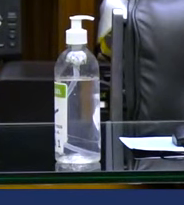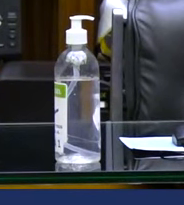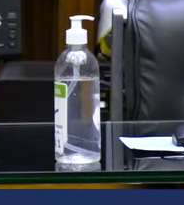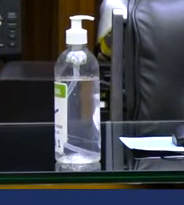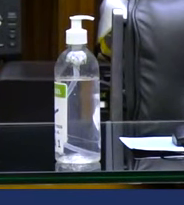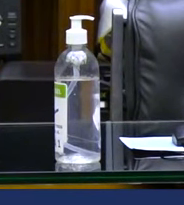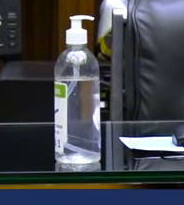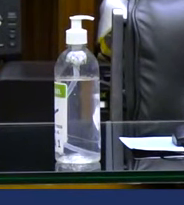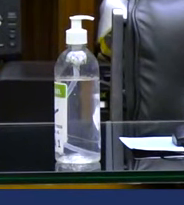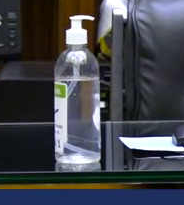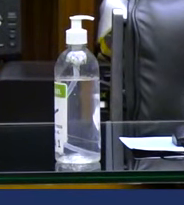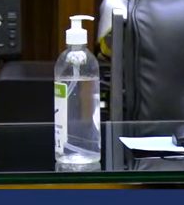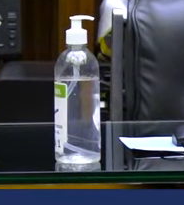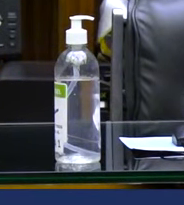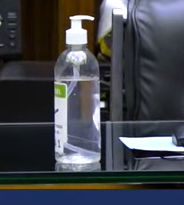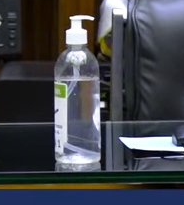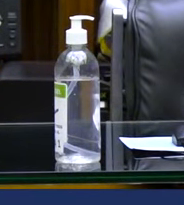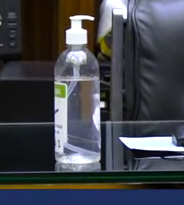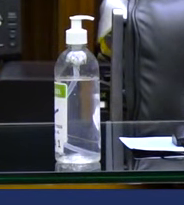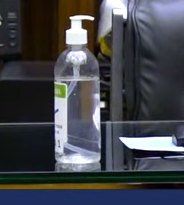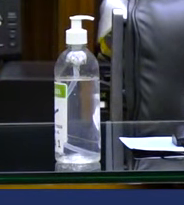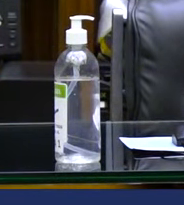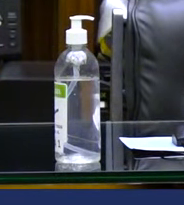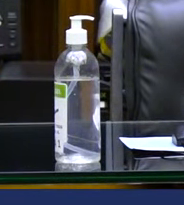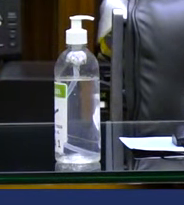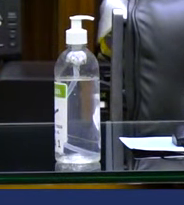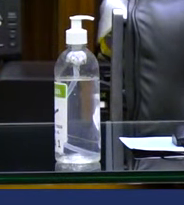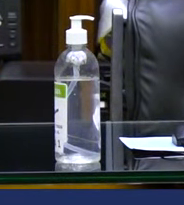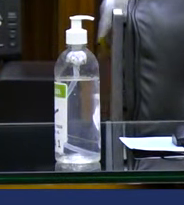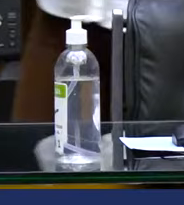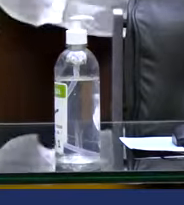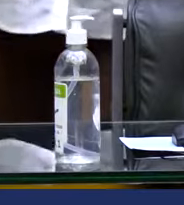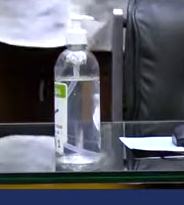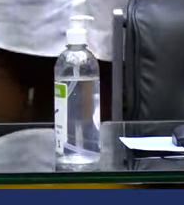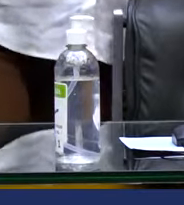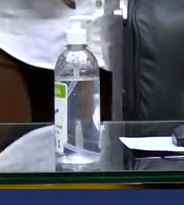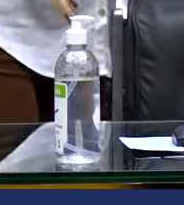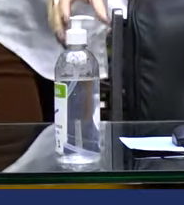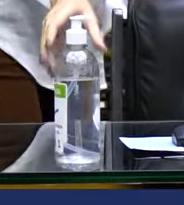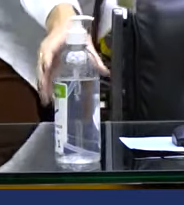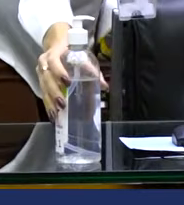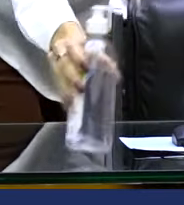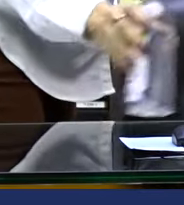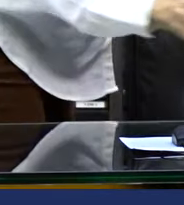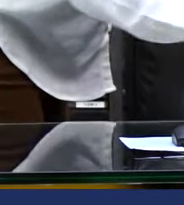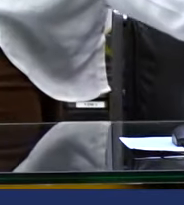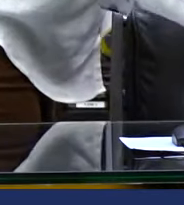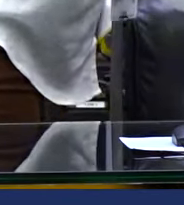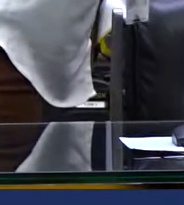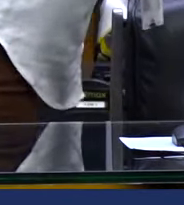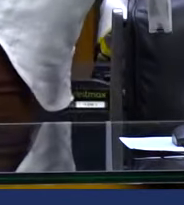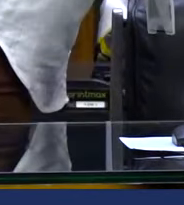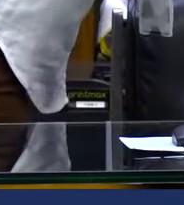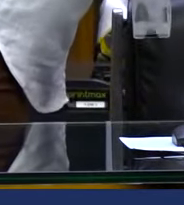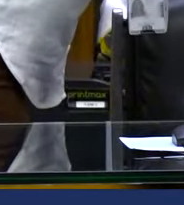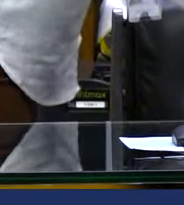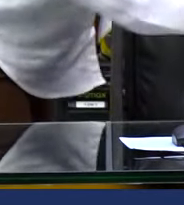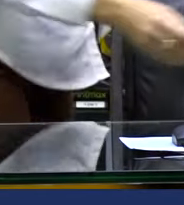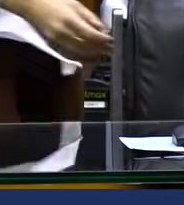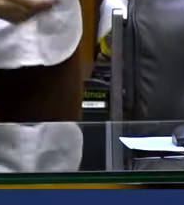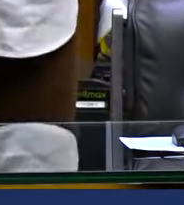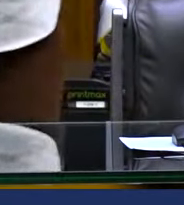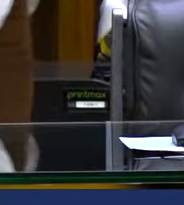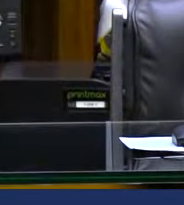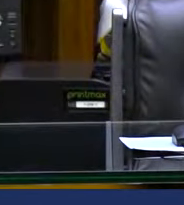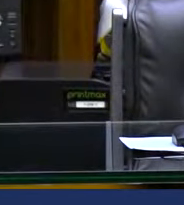nosso desenvolvimento econômico e social. Aproveito a oportunidade para saudar a iniciativa